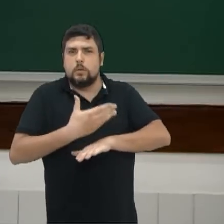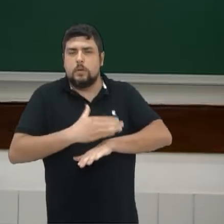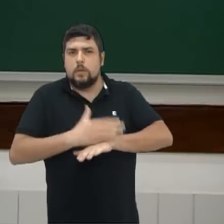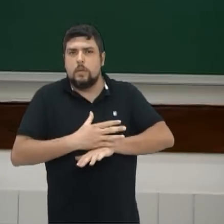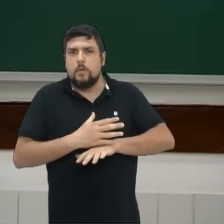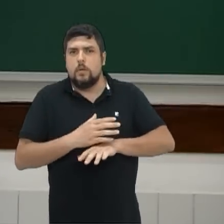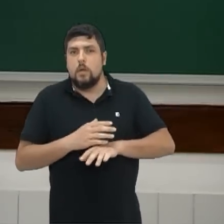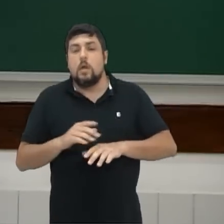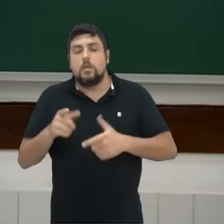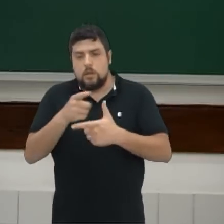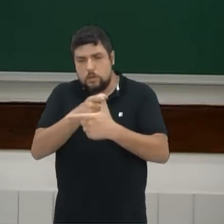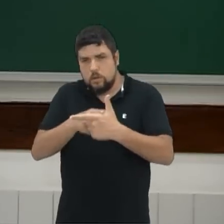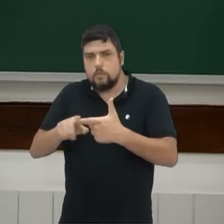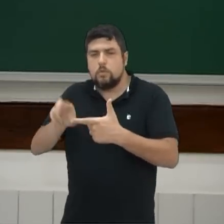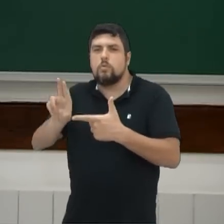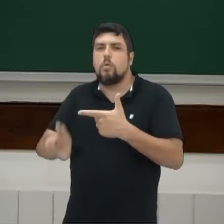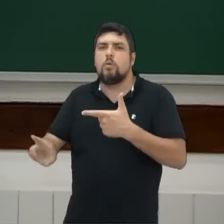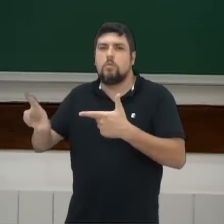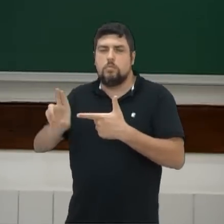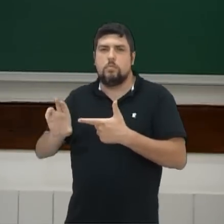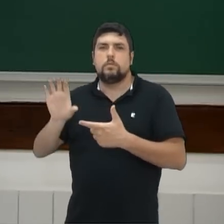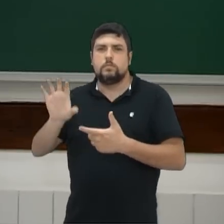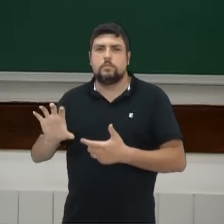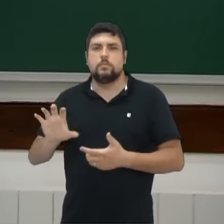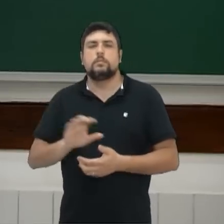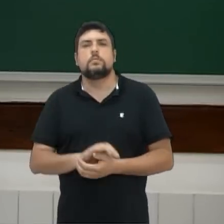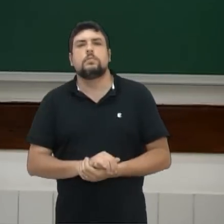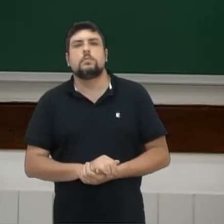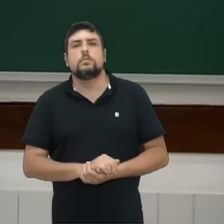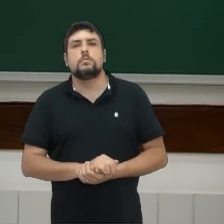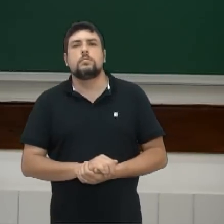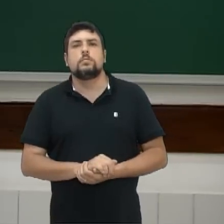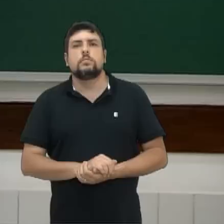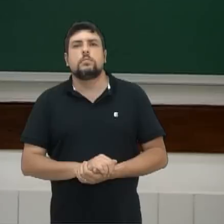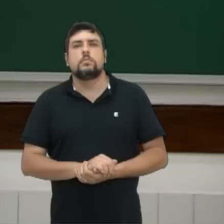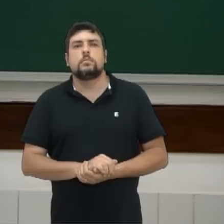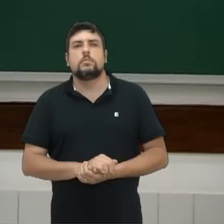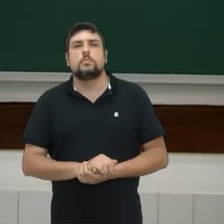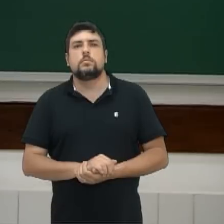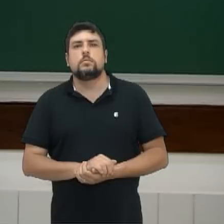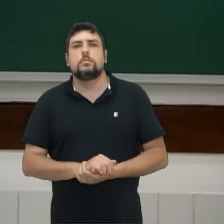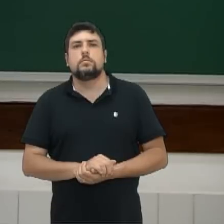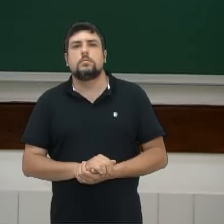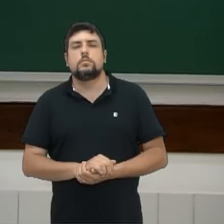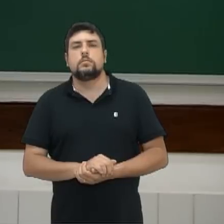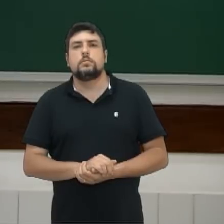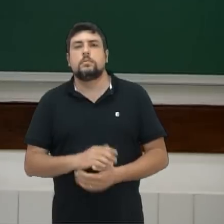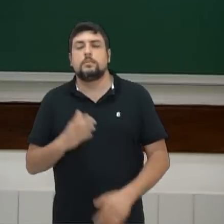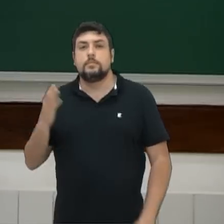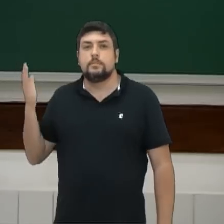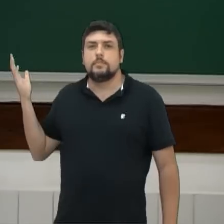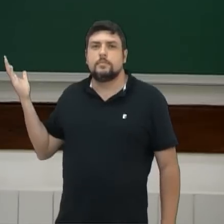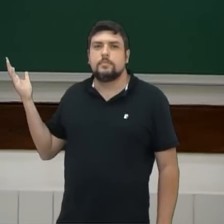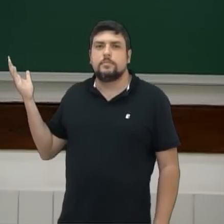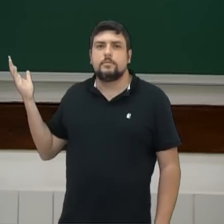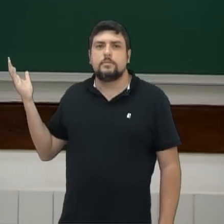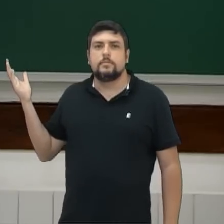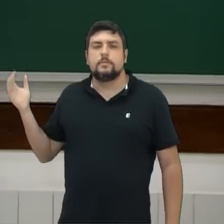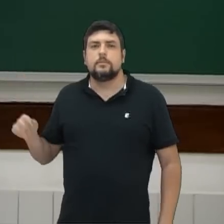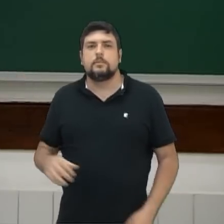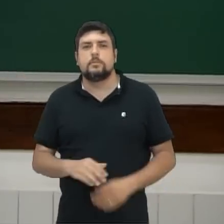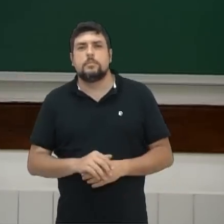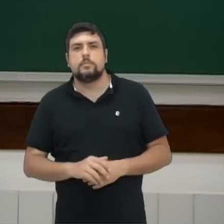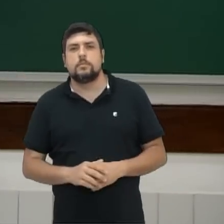números que a gente usa na divisão. Vamos ver lá então? 1 decigrama, 0,1 grama. Porque a gente pegou o